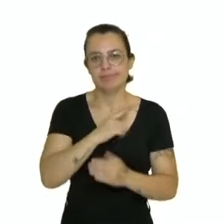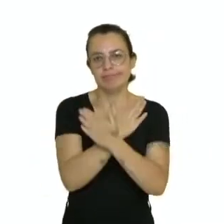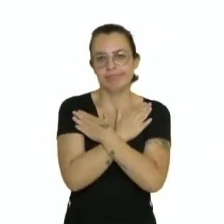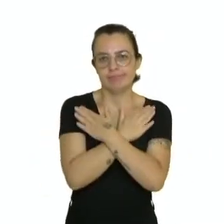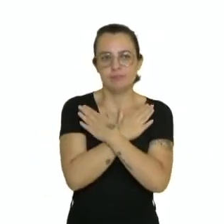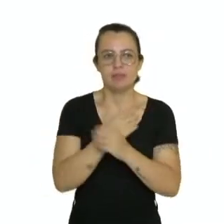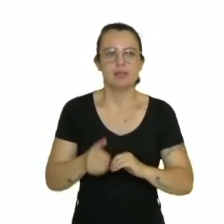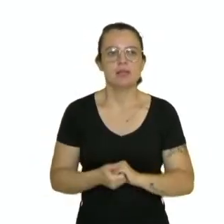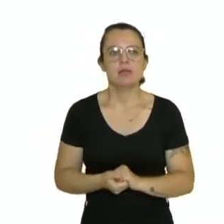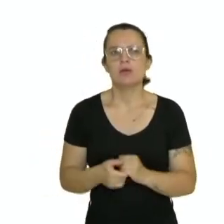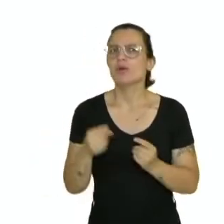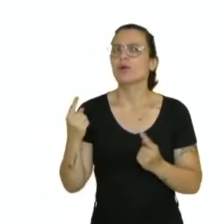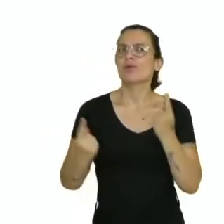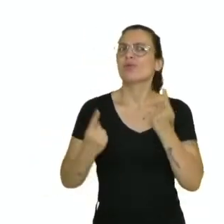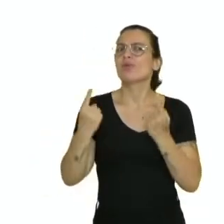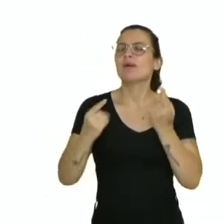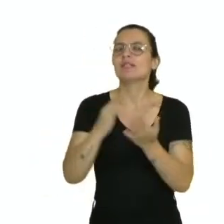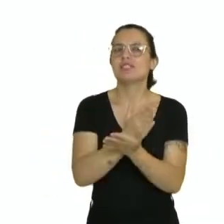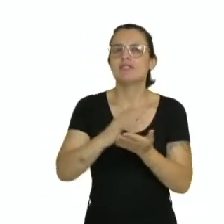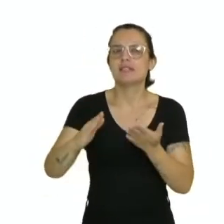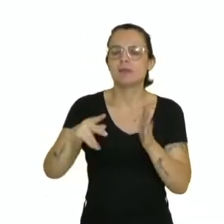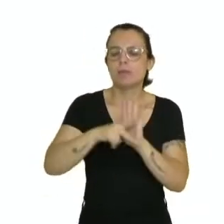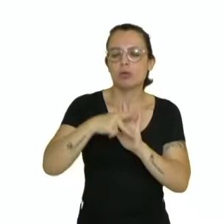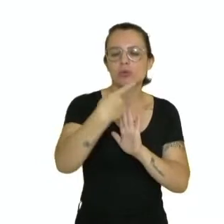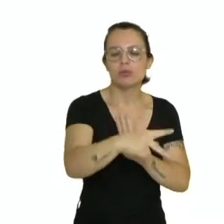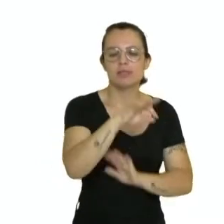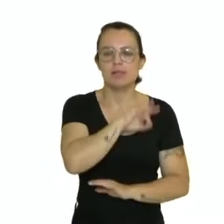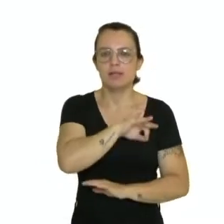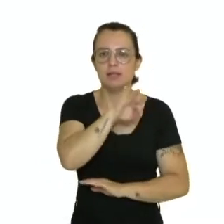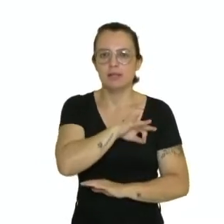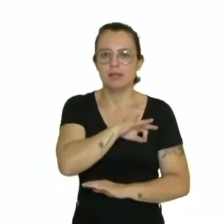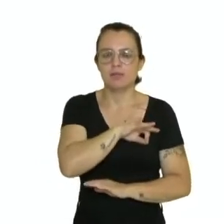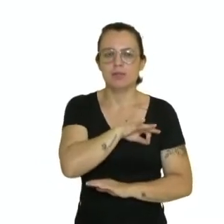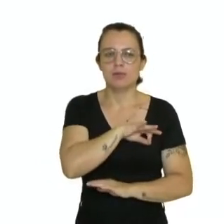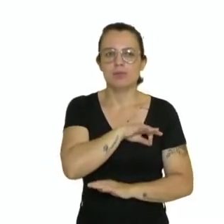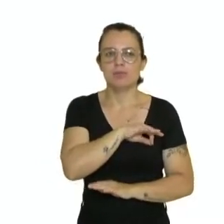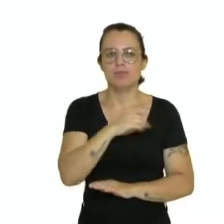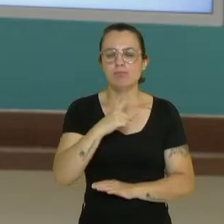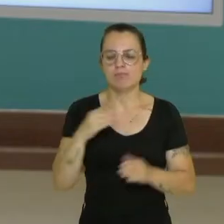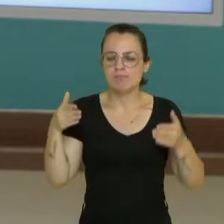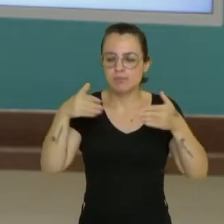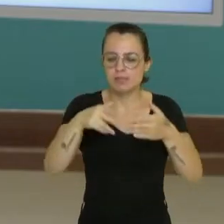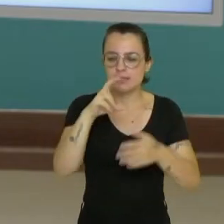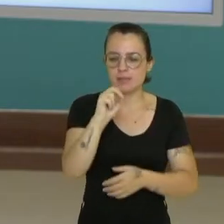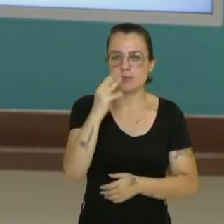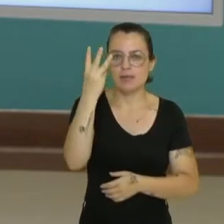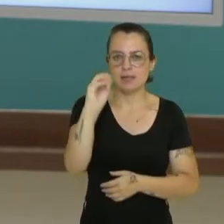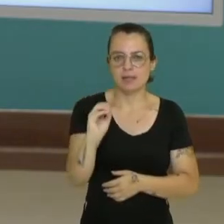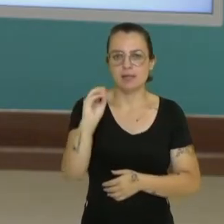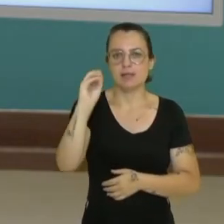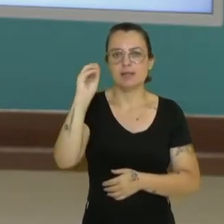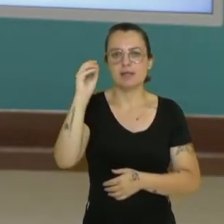desempregada. Qual será a divisão da sua renda conforme o método